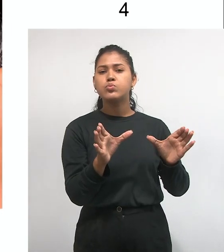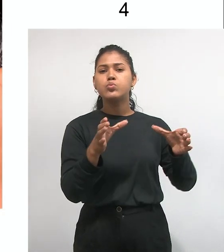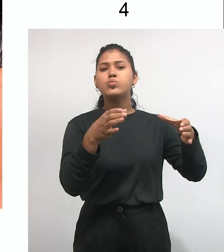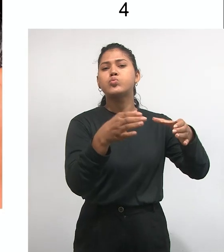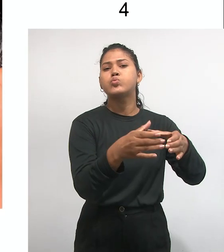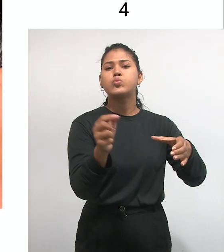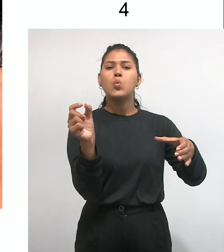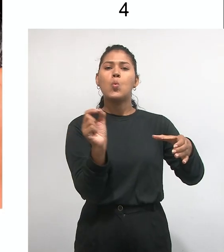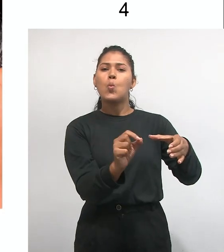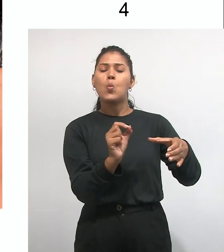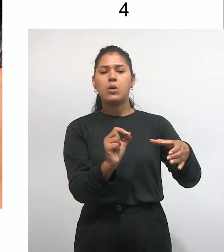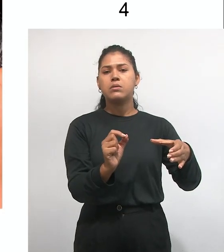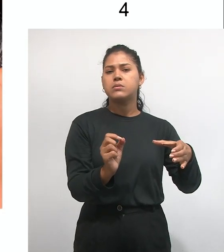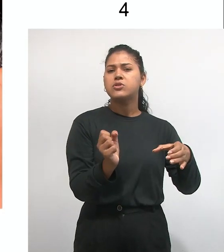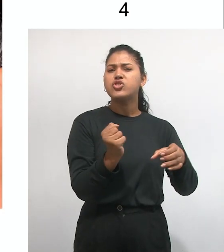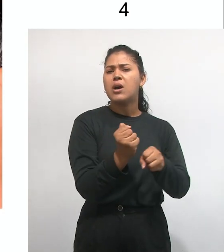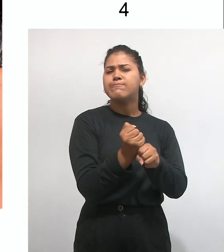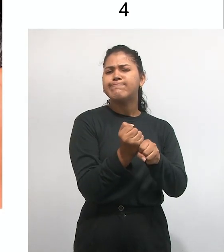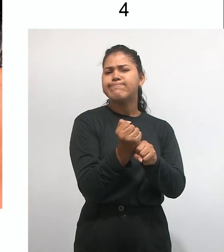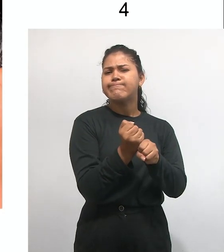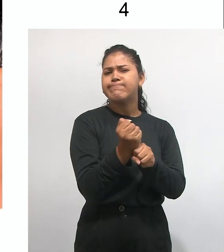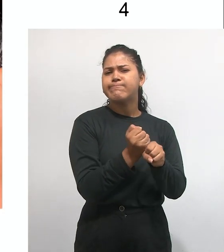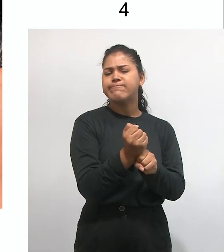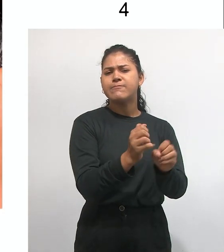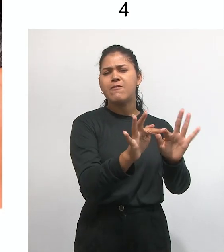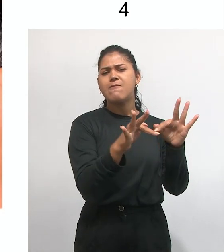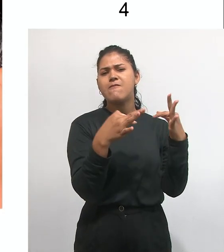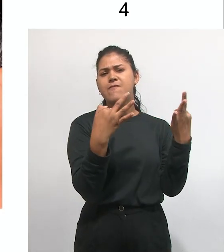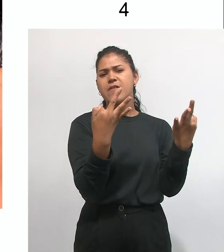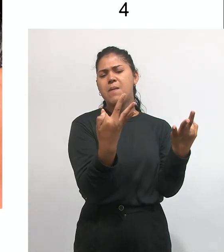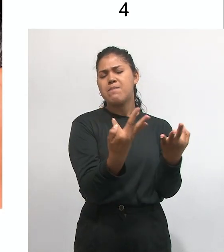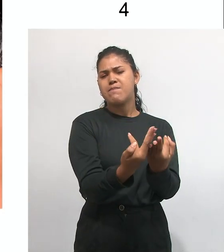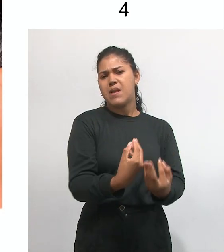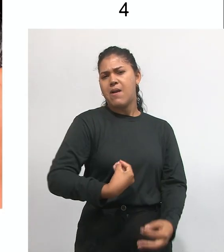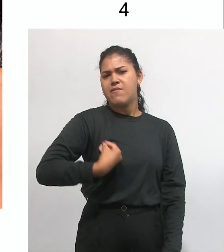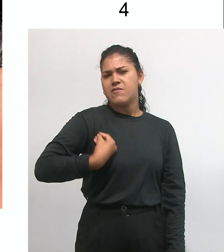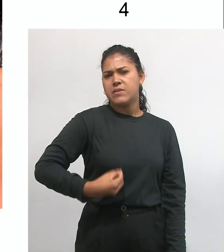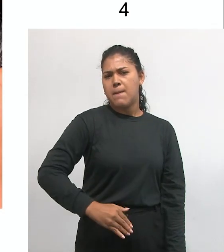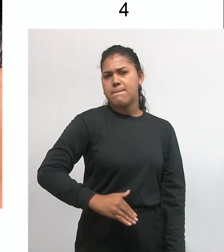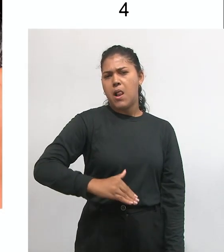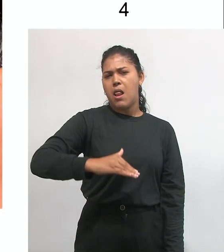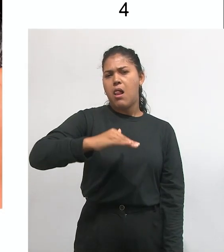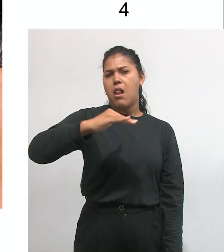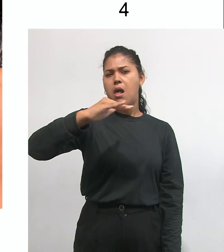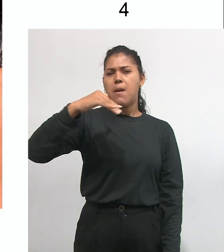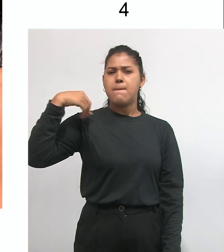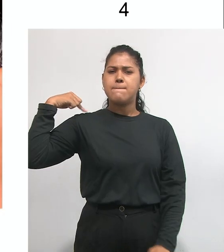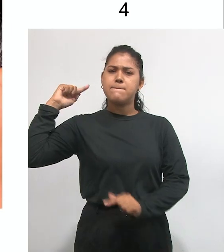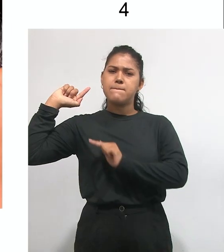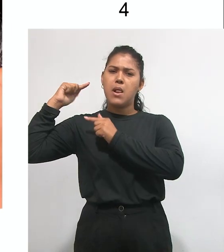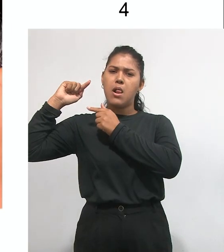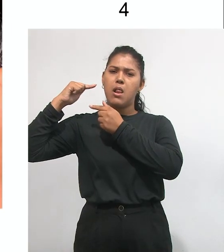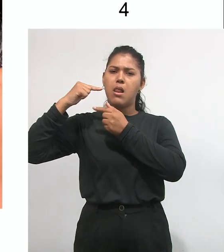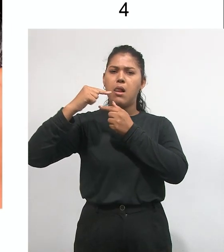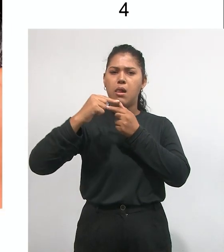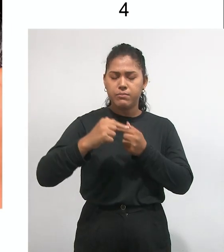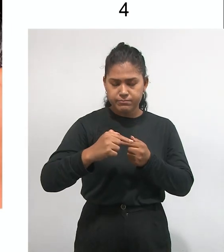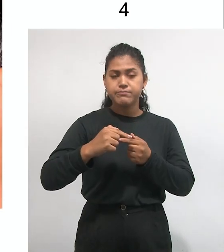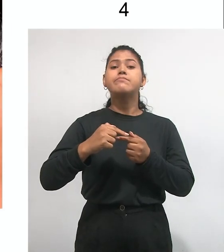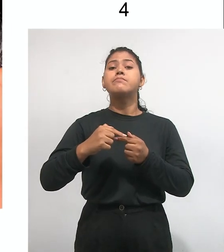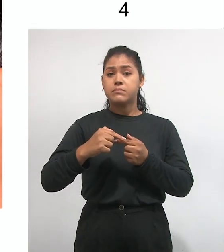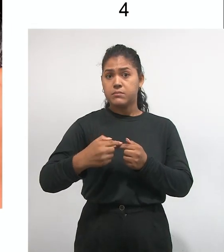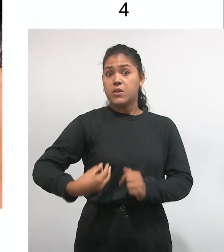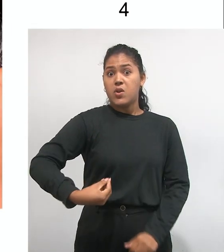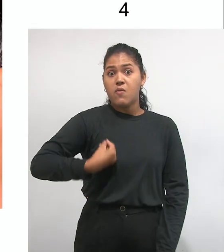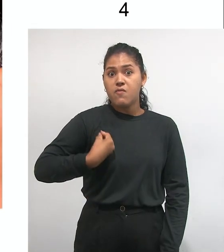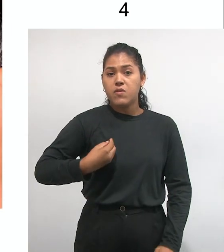populações centenárias, né, de famílias que estão ali, se sustentam através da natureza